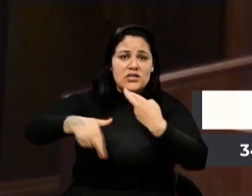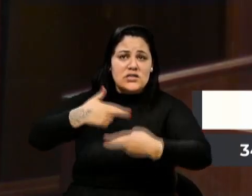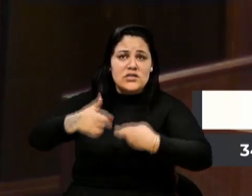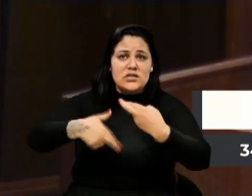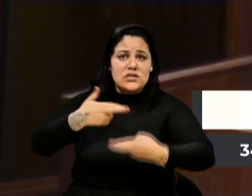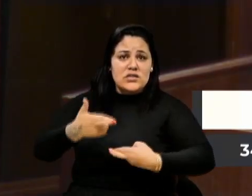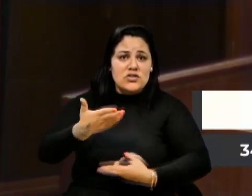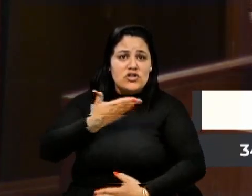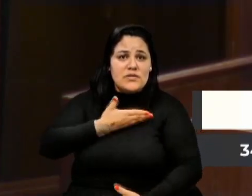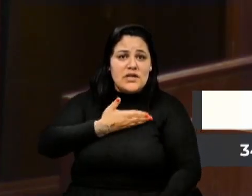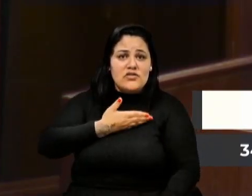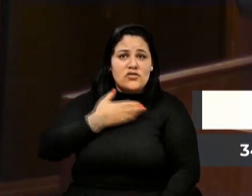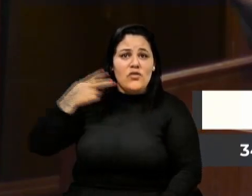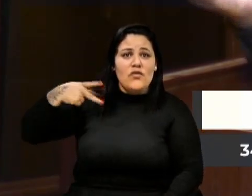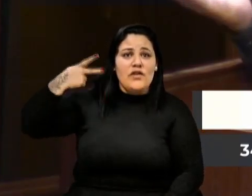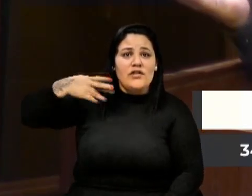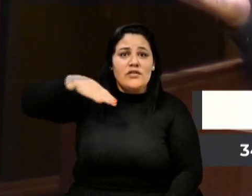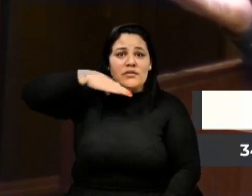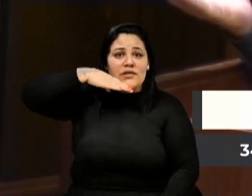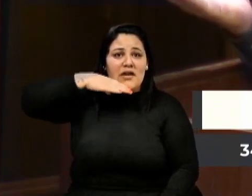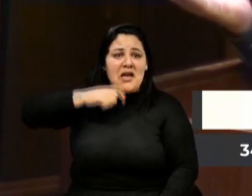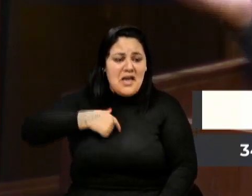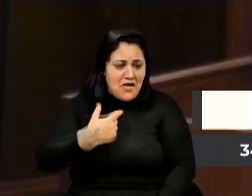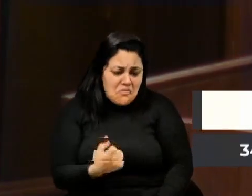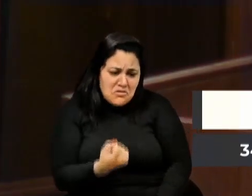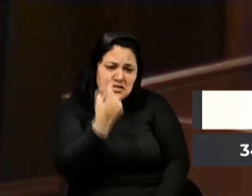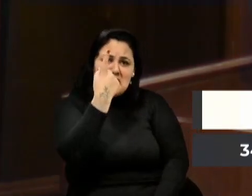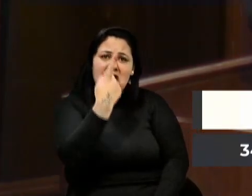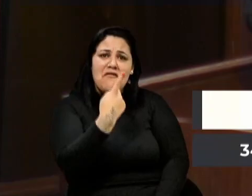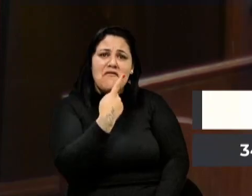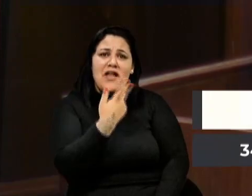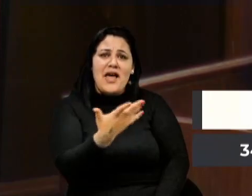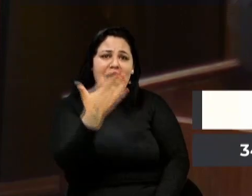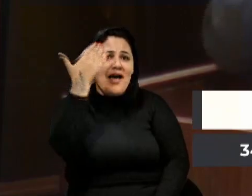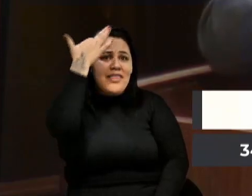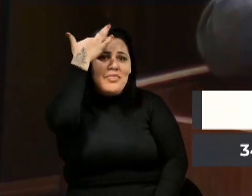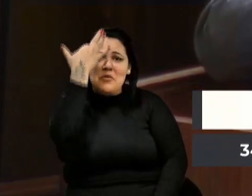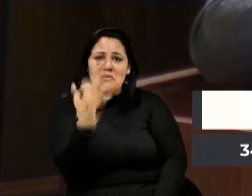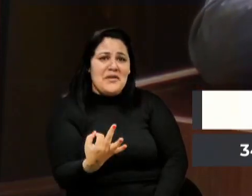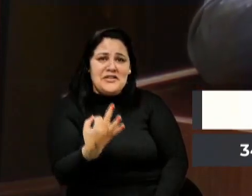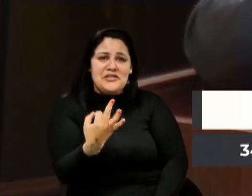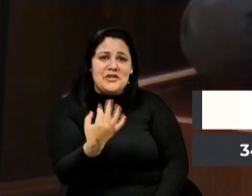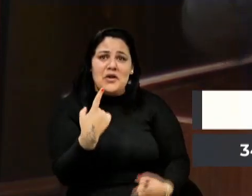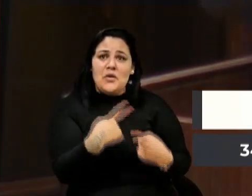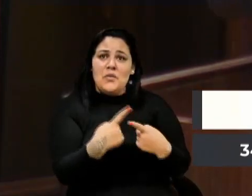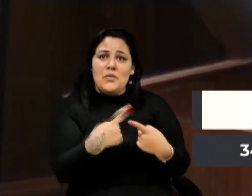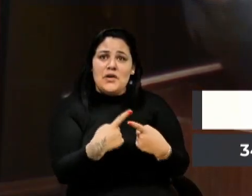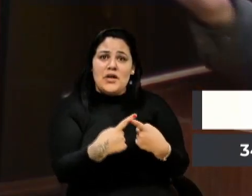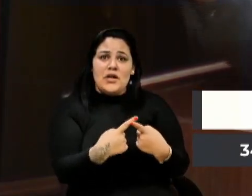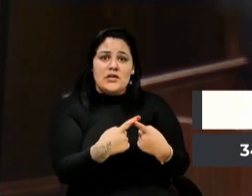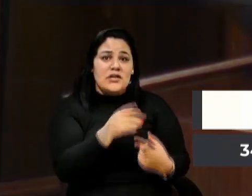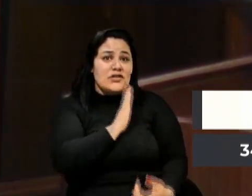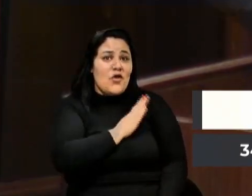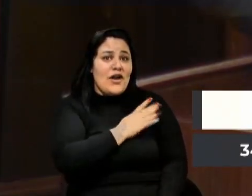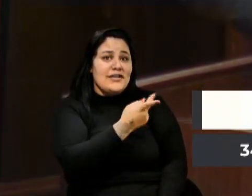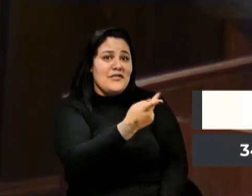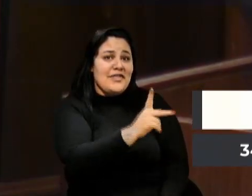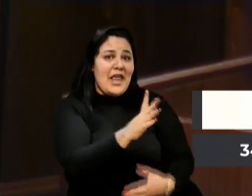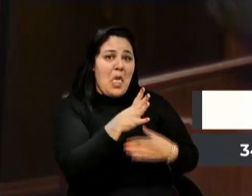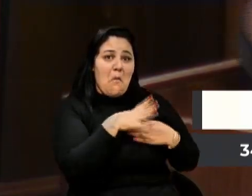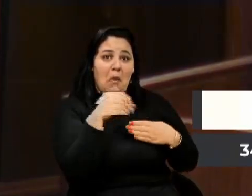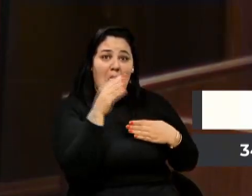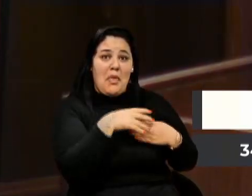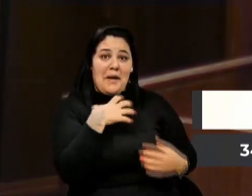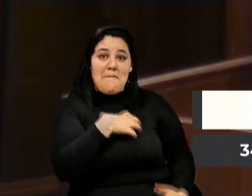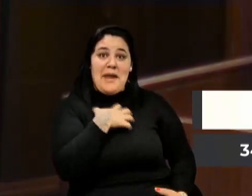Alexandre Bortolucci. Até estranhei ele vir fazer essa fala hoje, não entendi por que desse coração peludo, né, de brabeza,